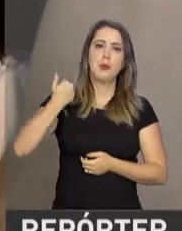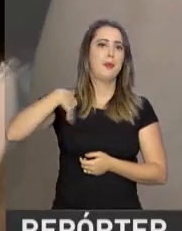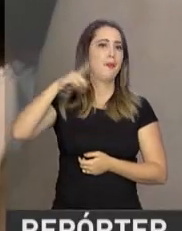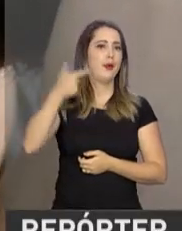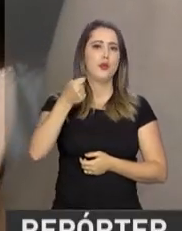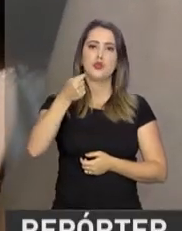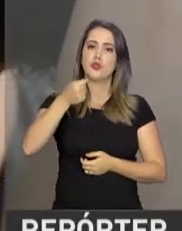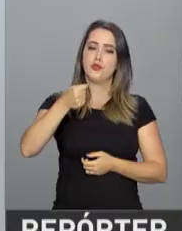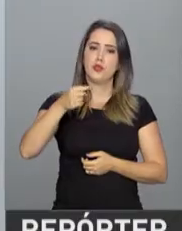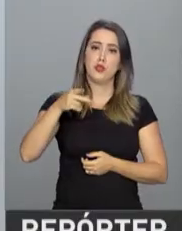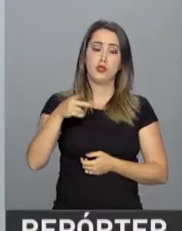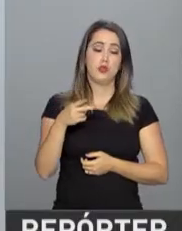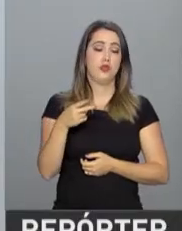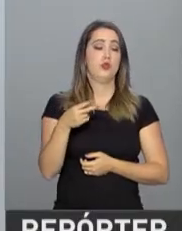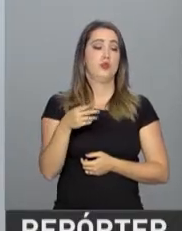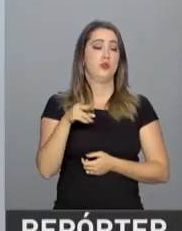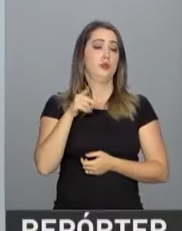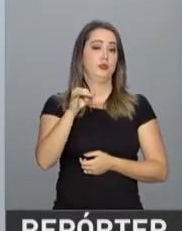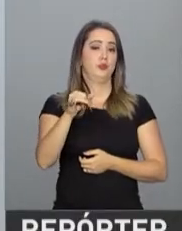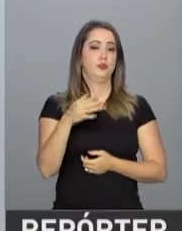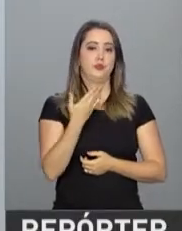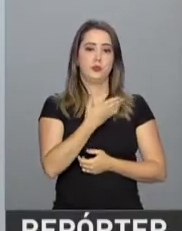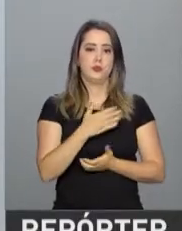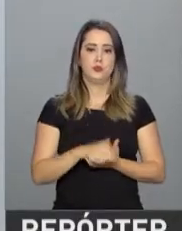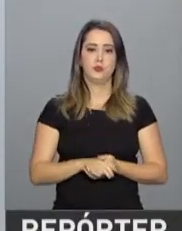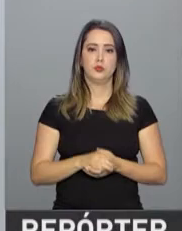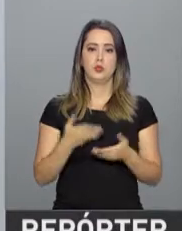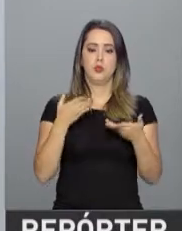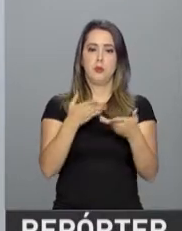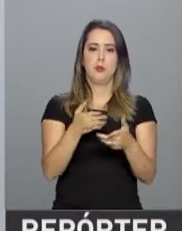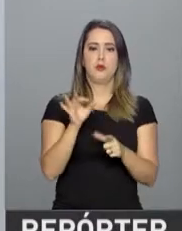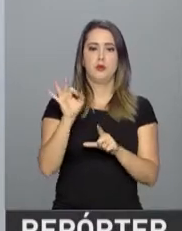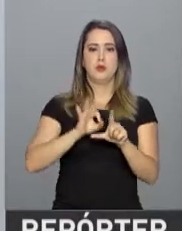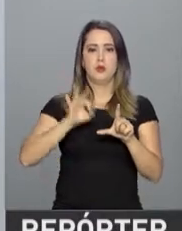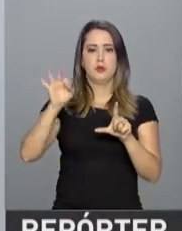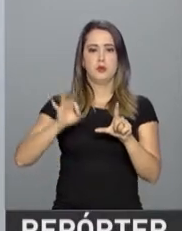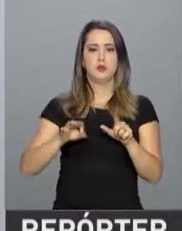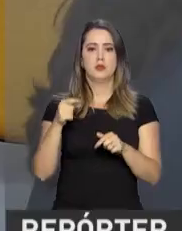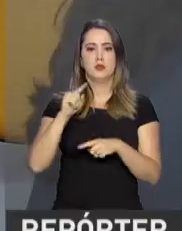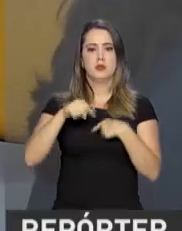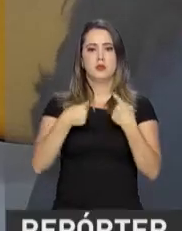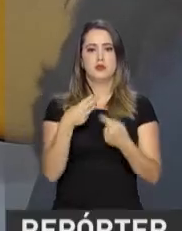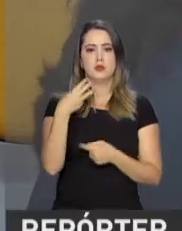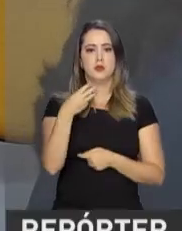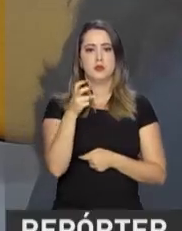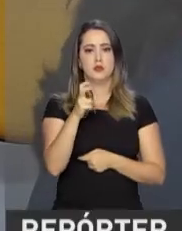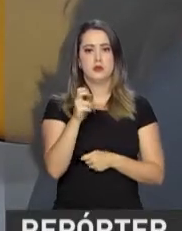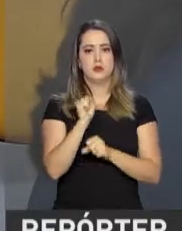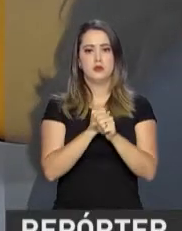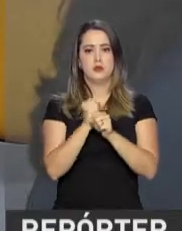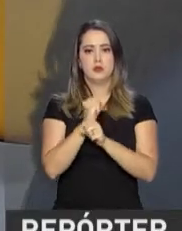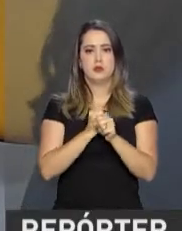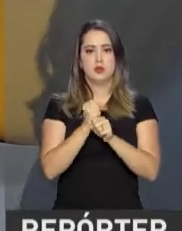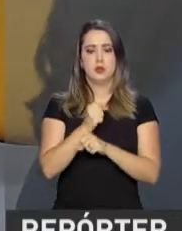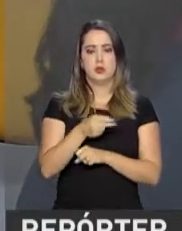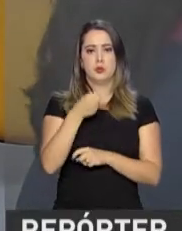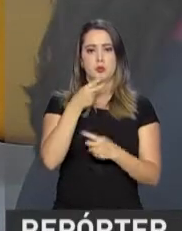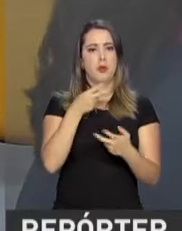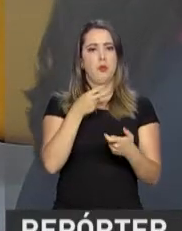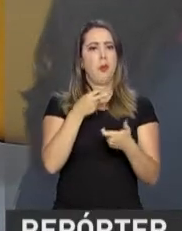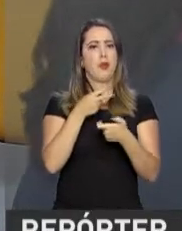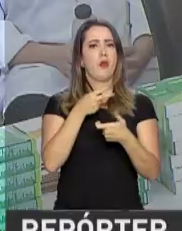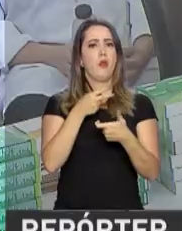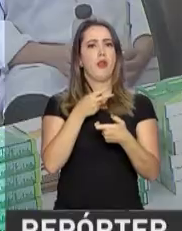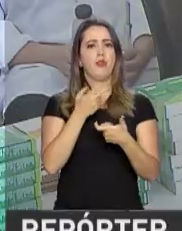20 cigarros por dia amarildo faz parte das estatísticas depois de 35 anos acendendo cigarros decidiu que não queria mais ser